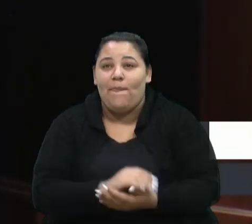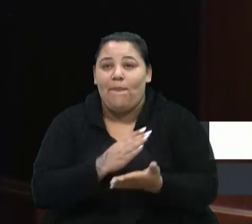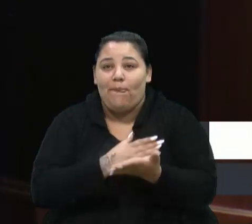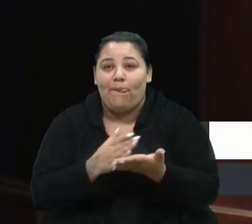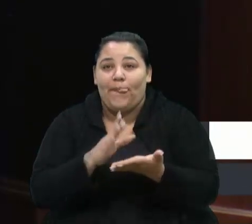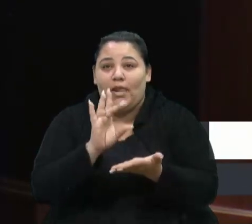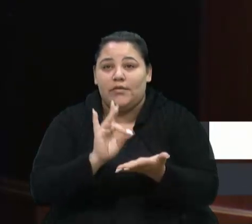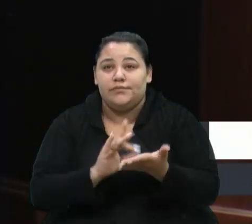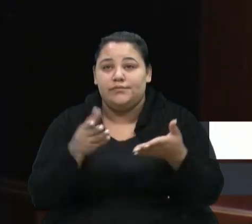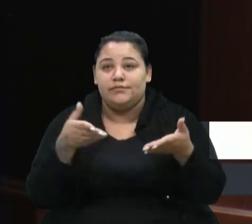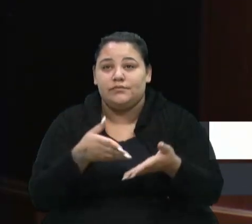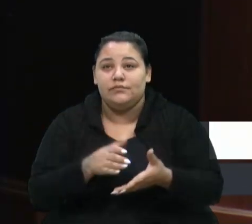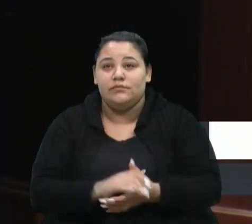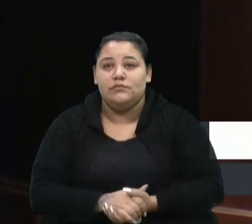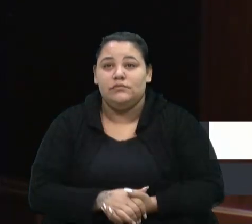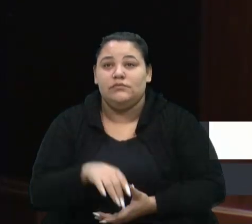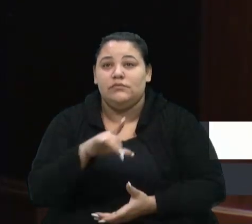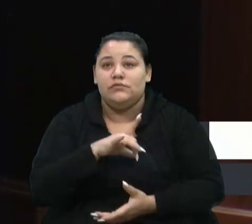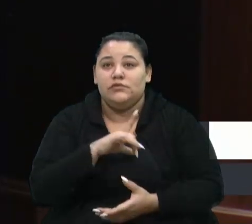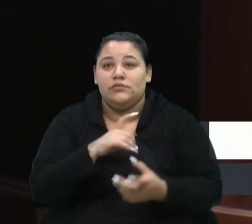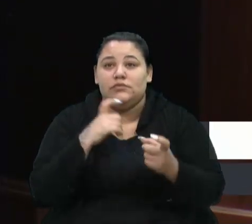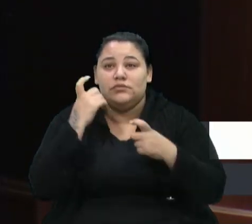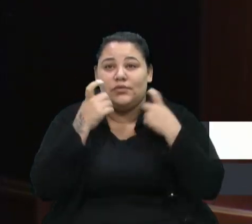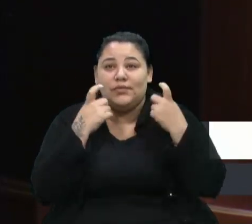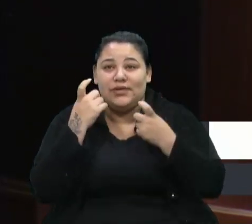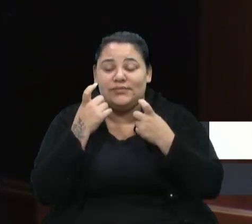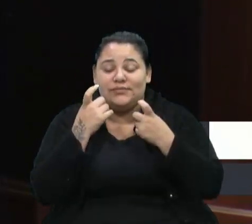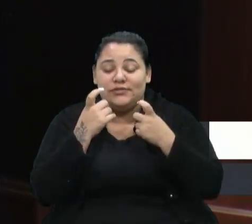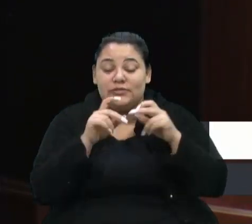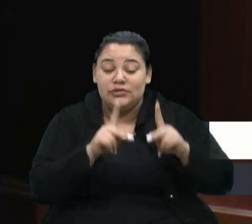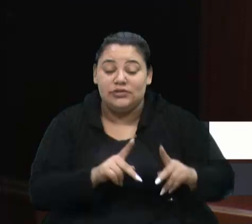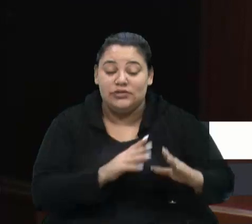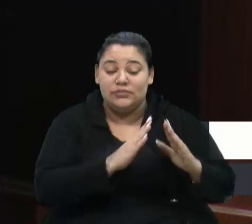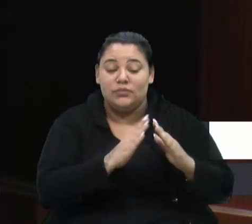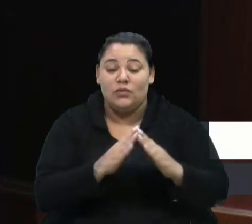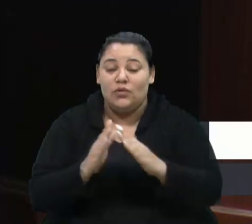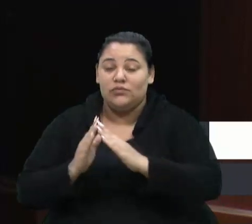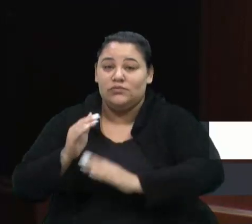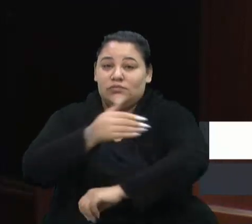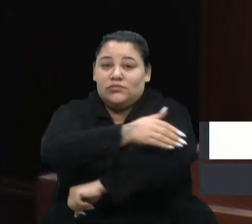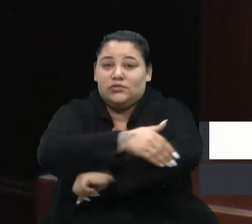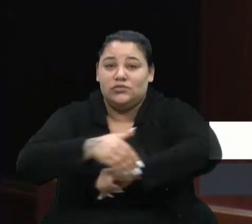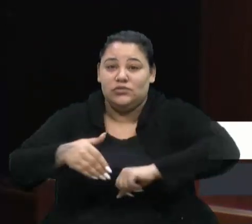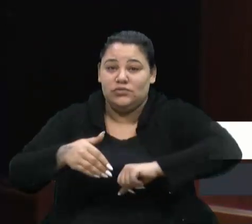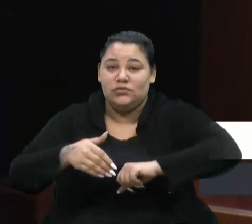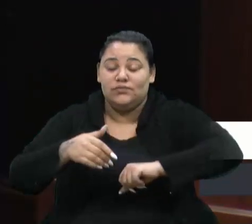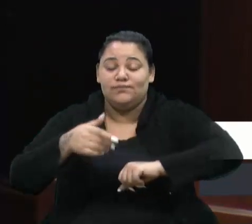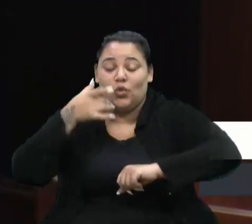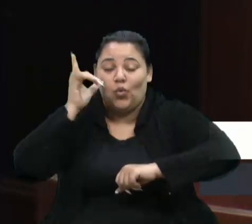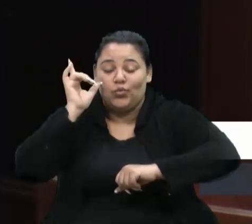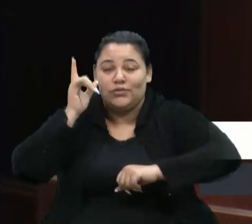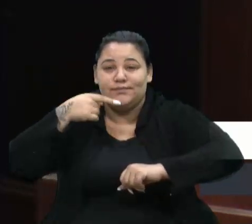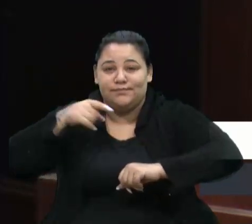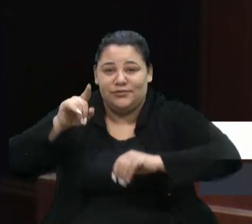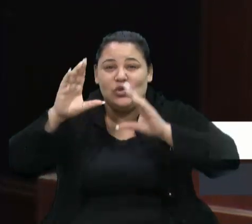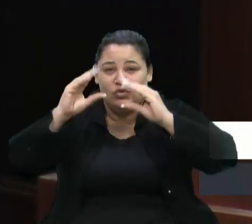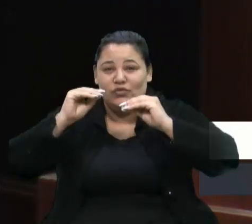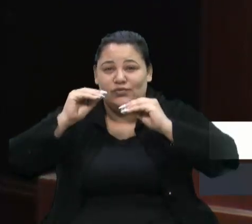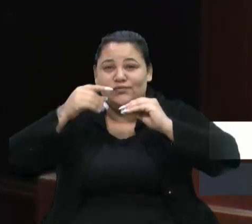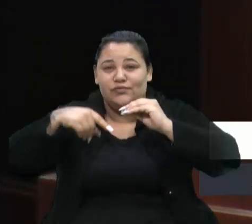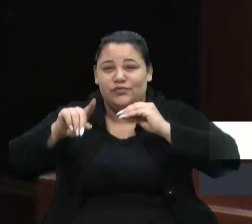então, o inverno. Também temos preocupado com os moradores de rua. Ontem à noite, quando fui para casa,